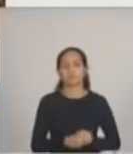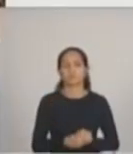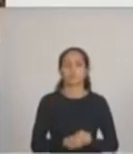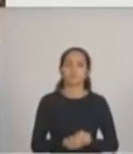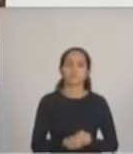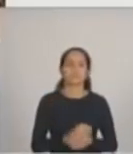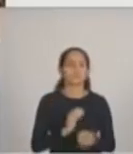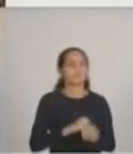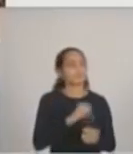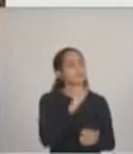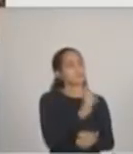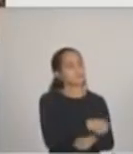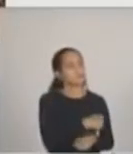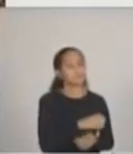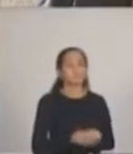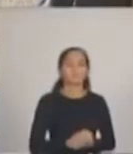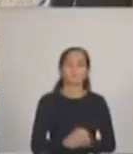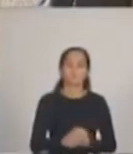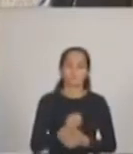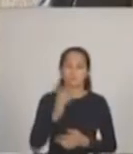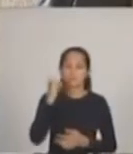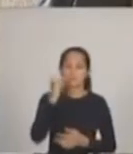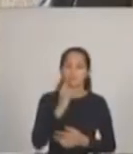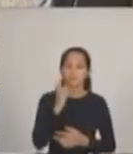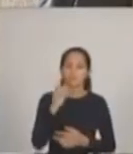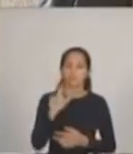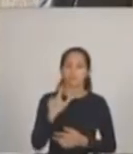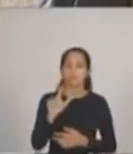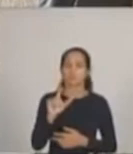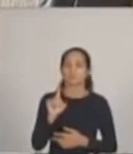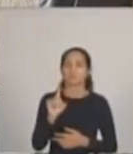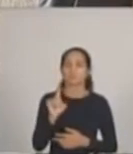Sim. Vota sim. Deputado Luiz Durão.